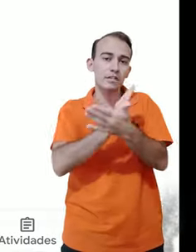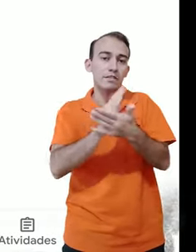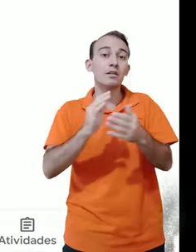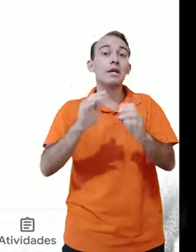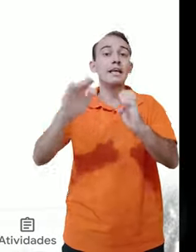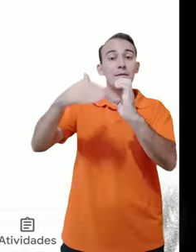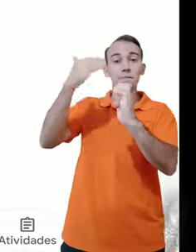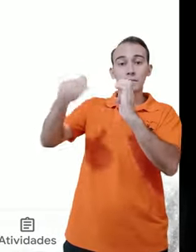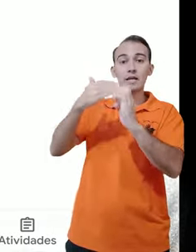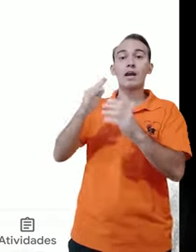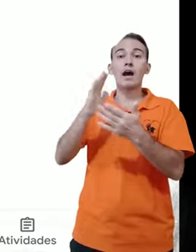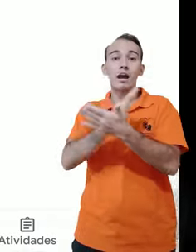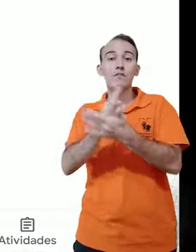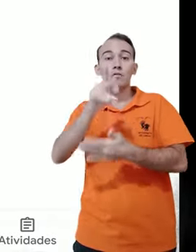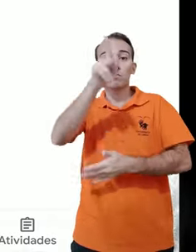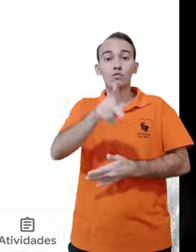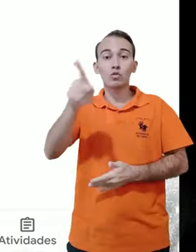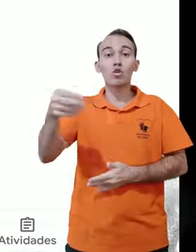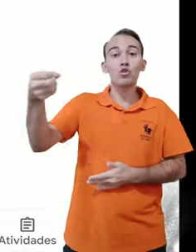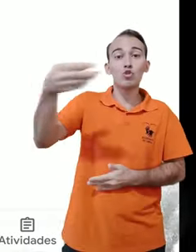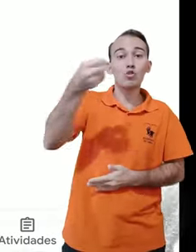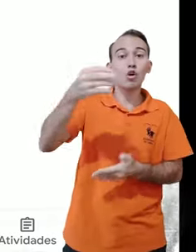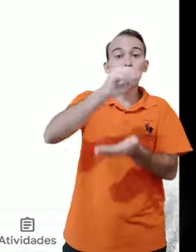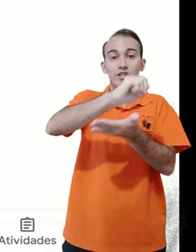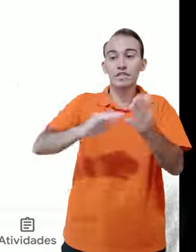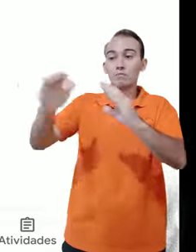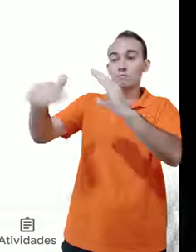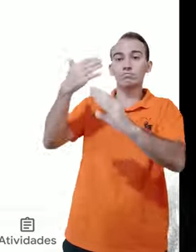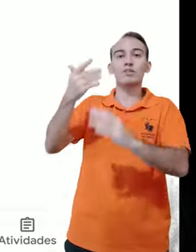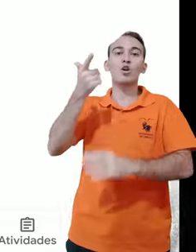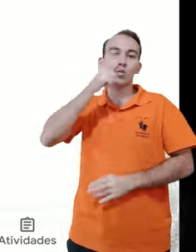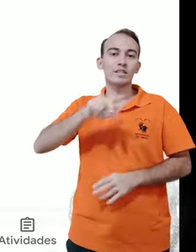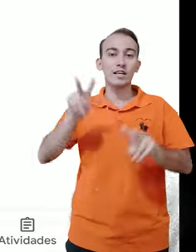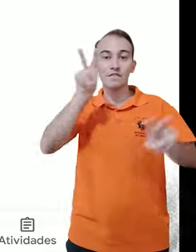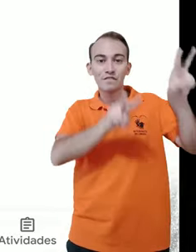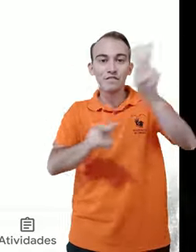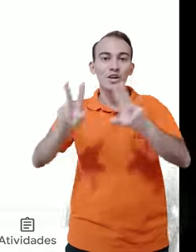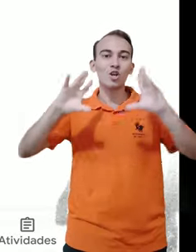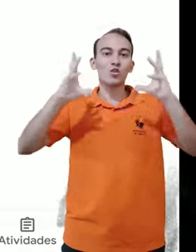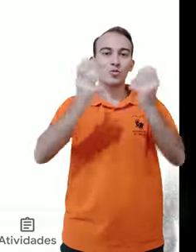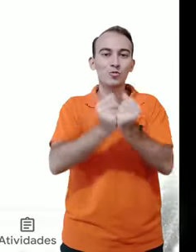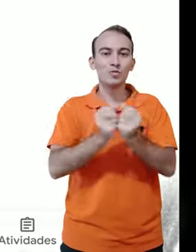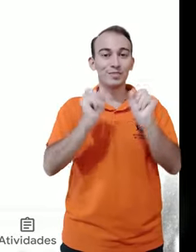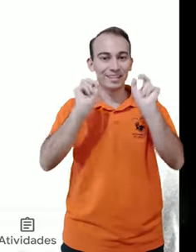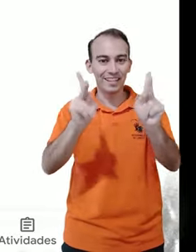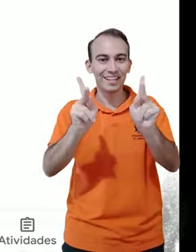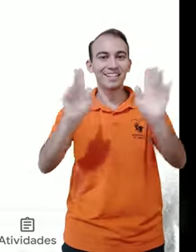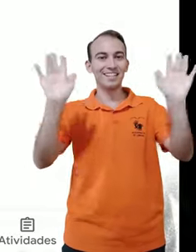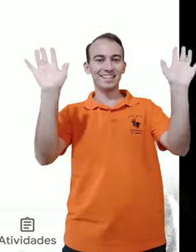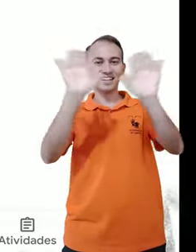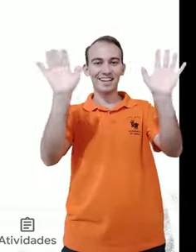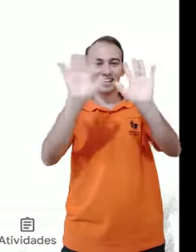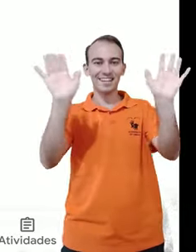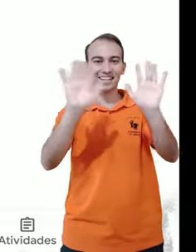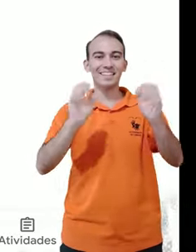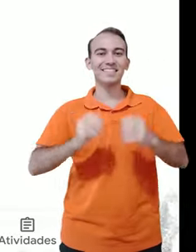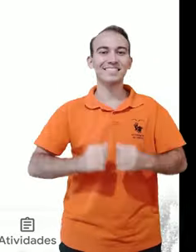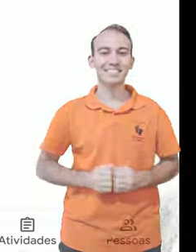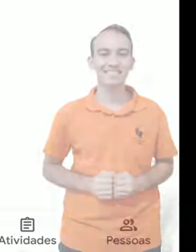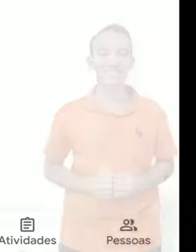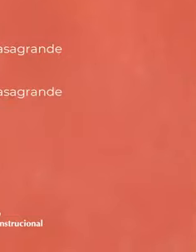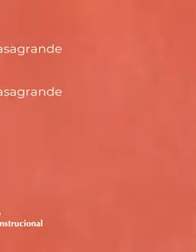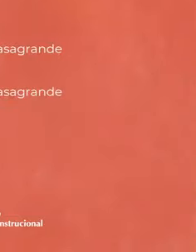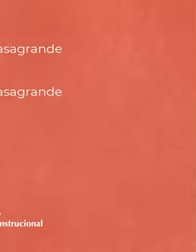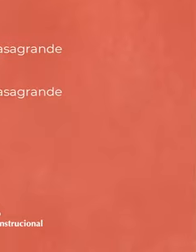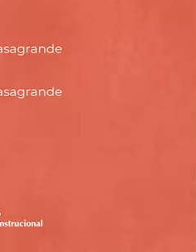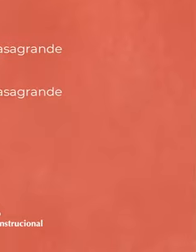configurar o Google classroom para te notificar por e-mail quando o seu professor postar novas atividades espero você no próximo vídeo